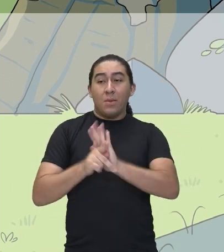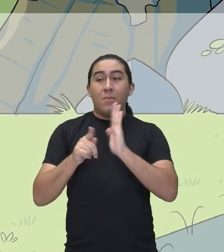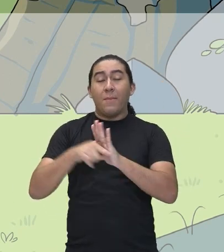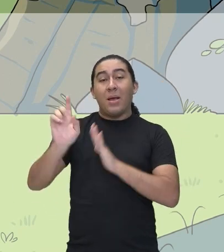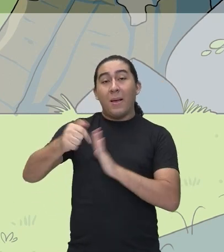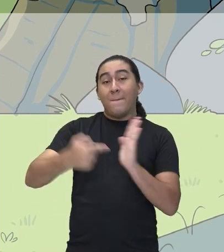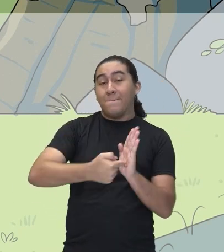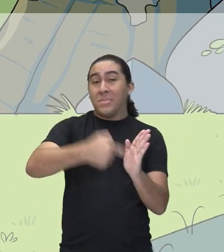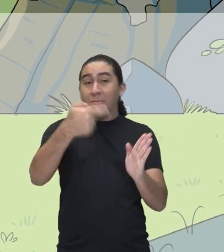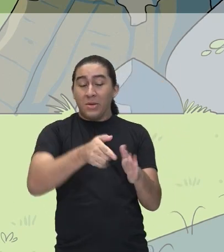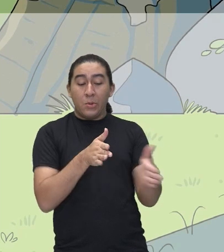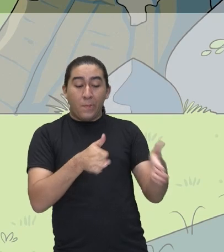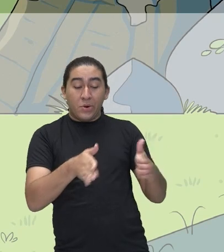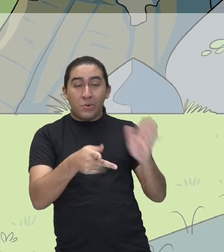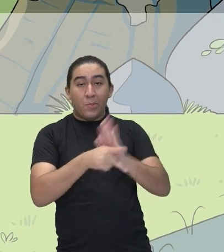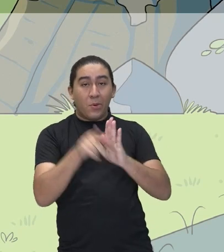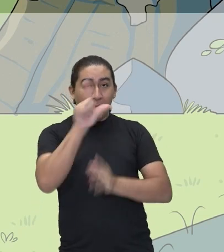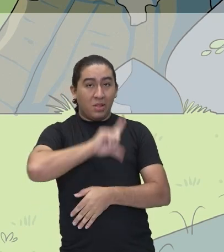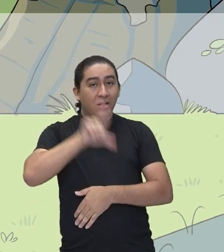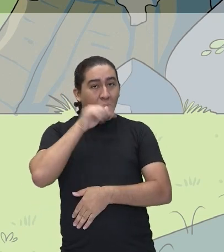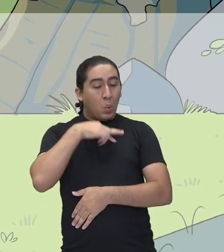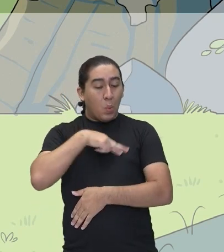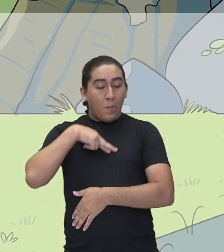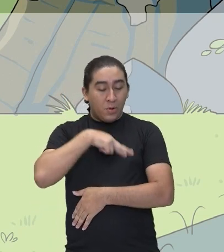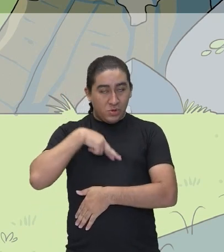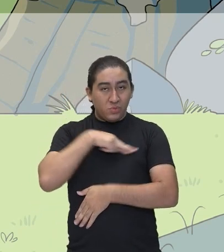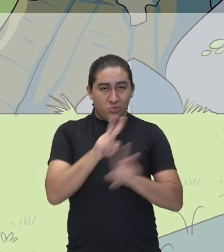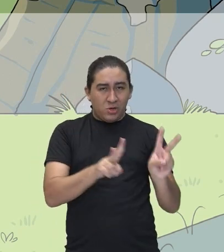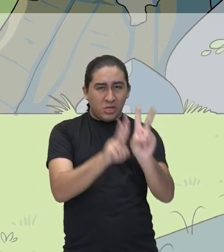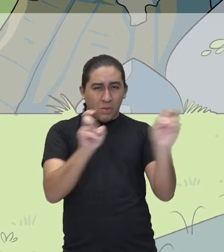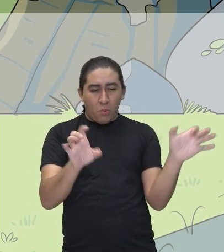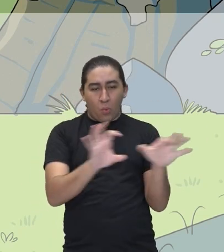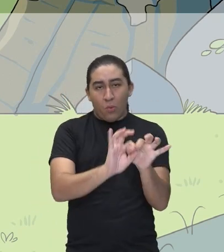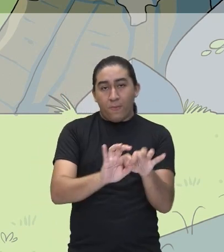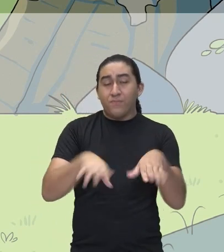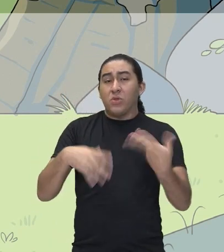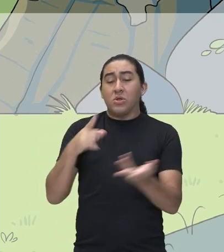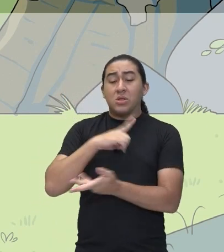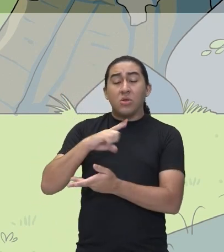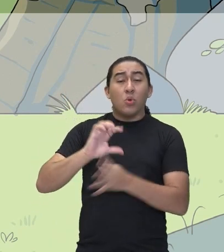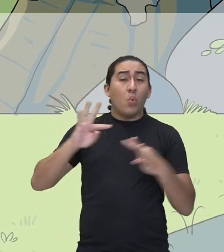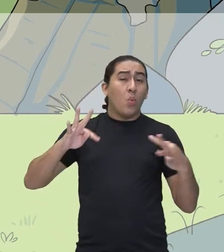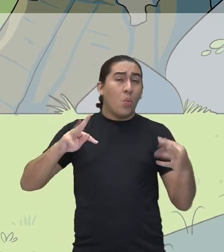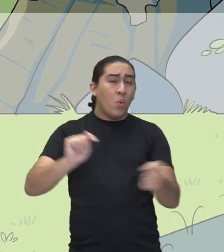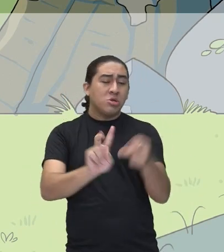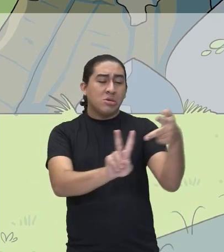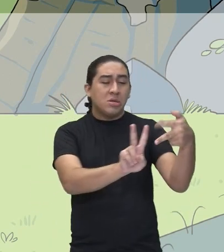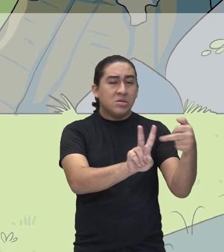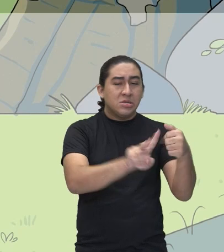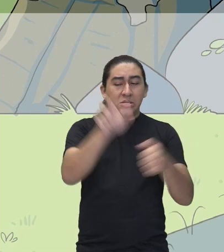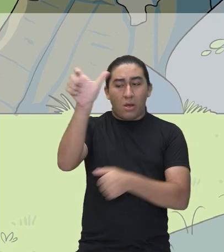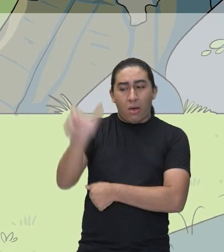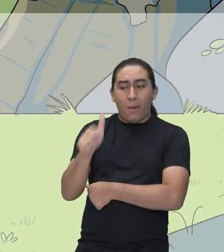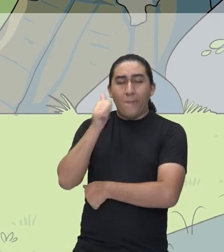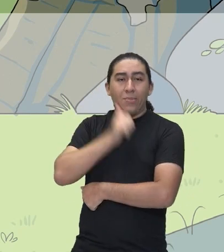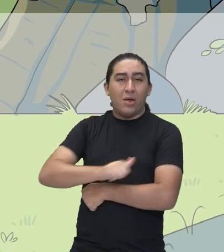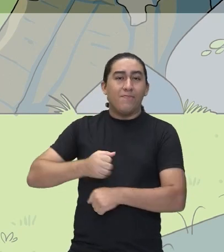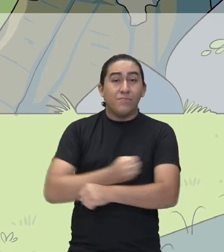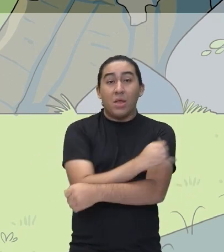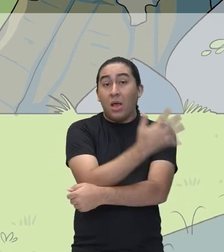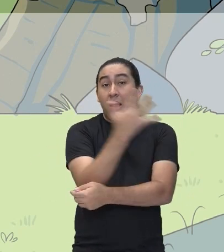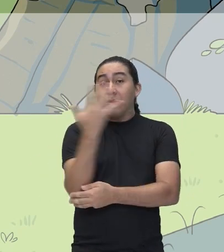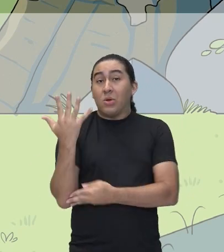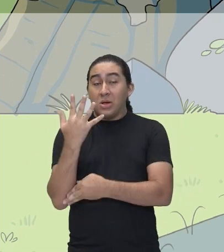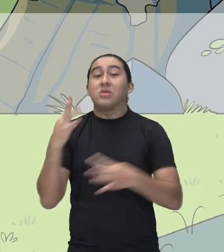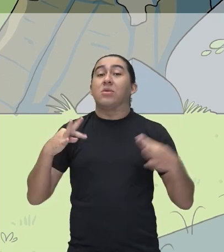primeira geração romântica. Então, por isso que eu estou nesse cenário com a indígena, a natureza, tem tudo